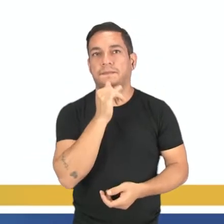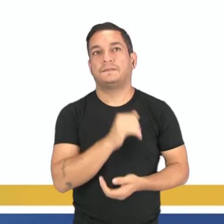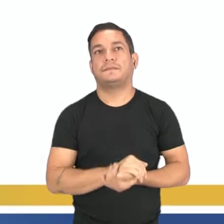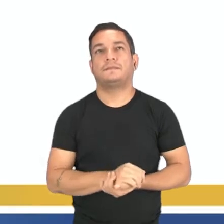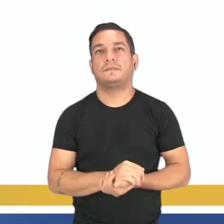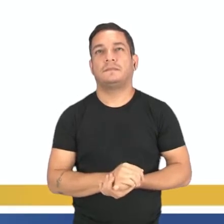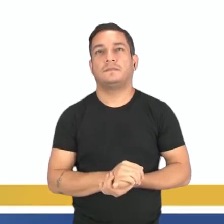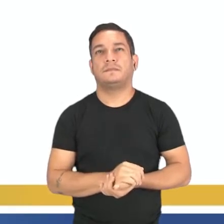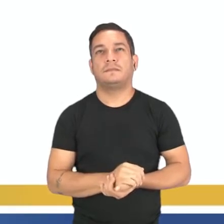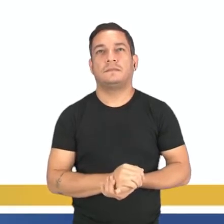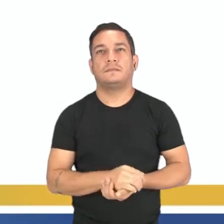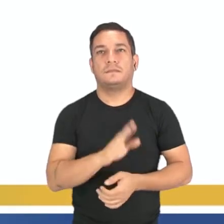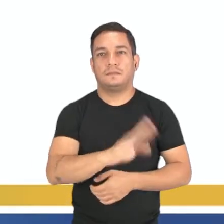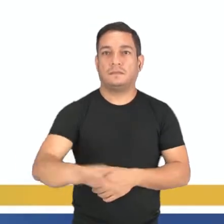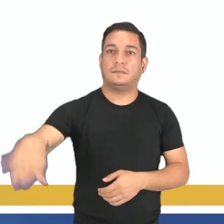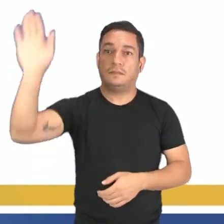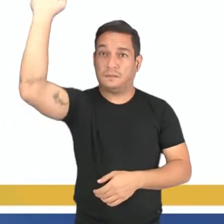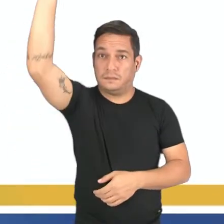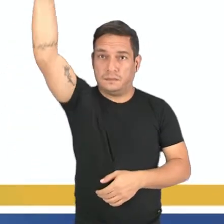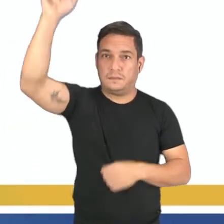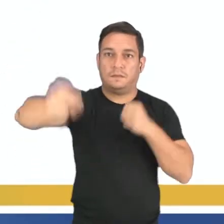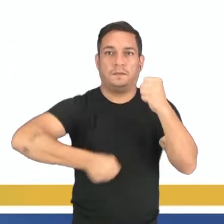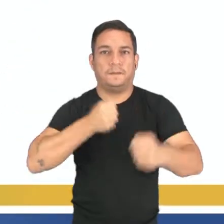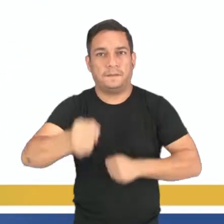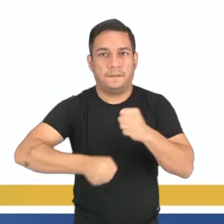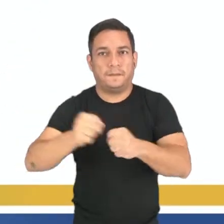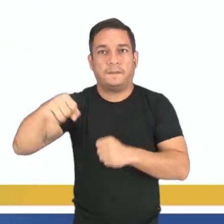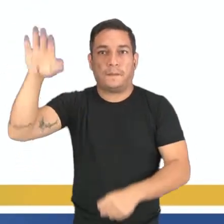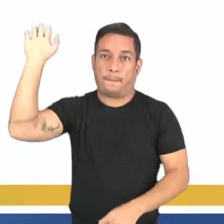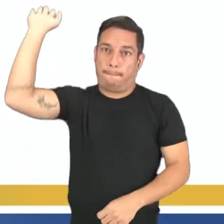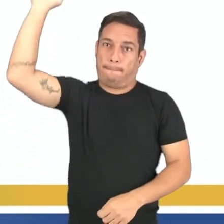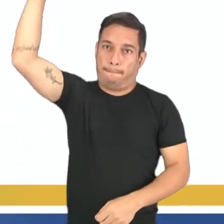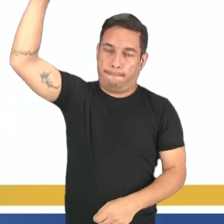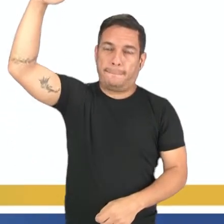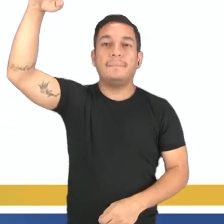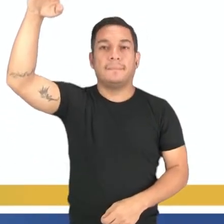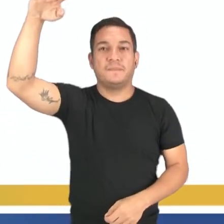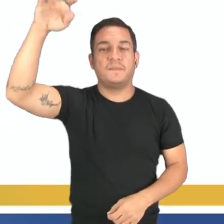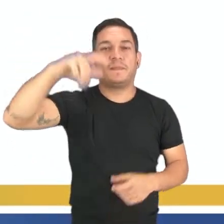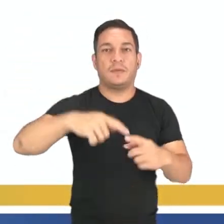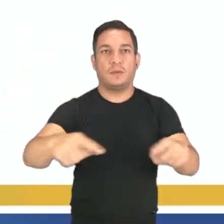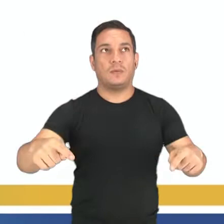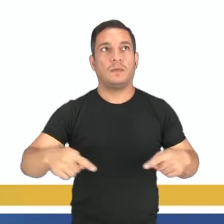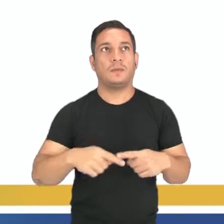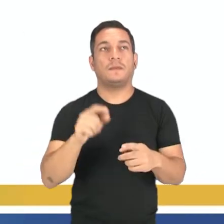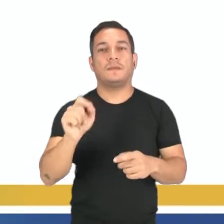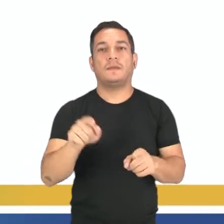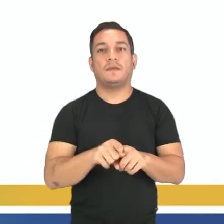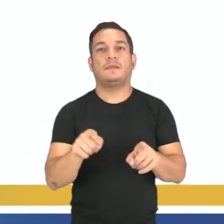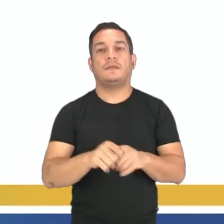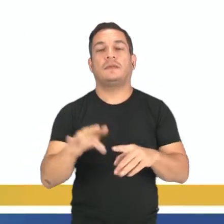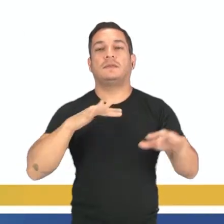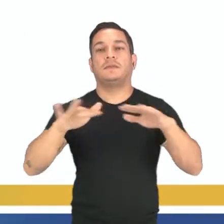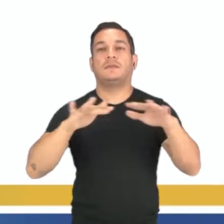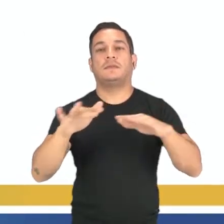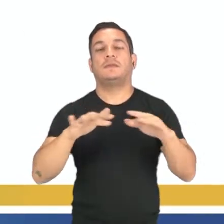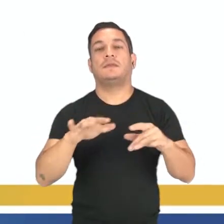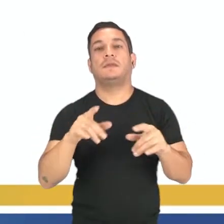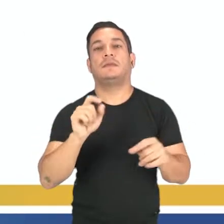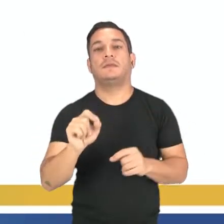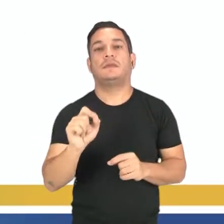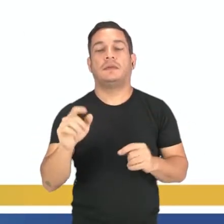exemplo, ao jogar o basquete, você corre, salta, arremessa em um terreno plano e os movimentos